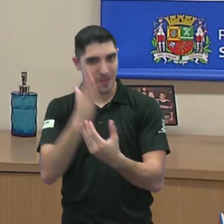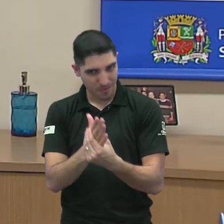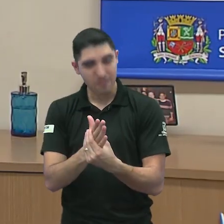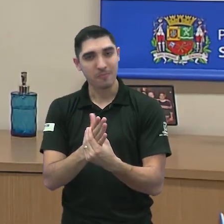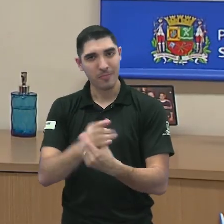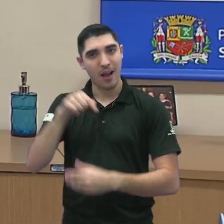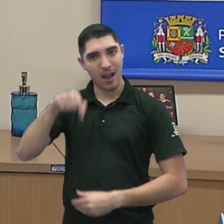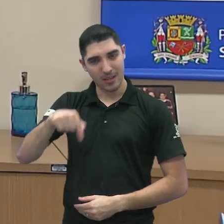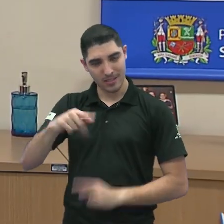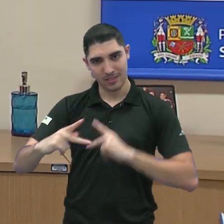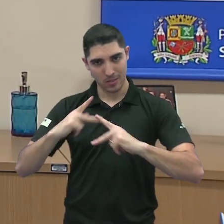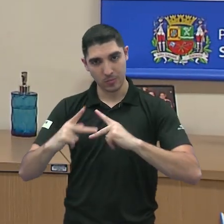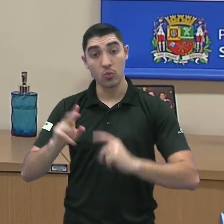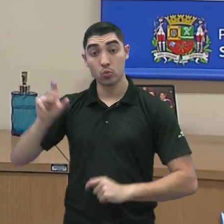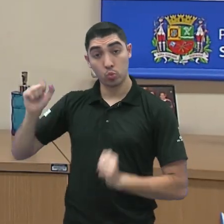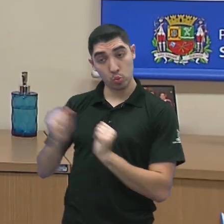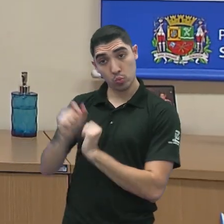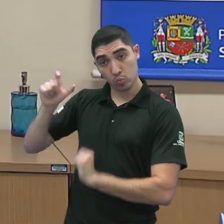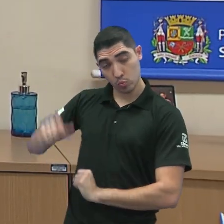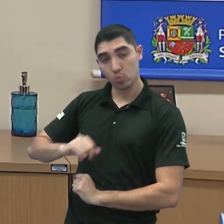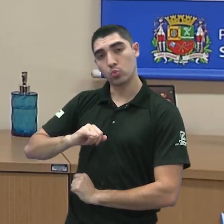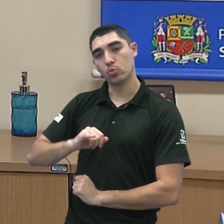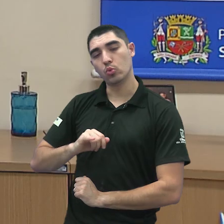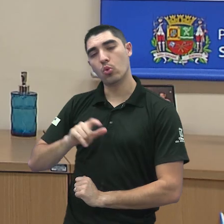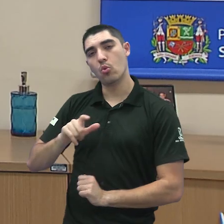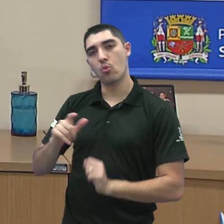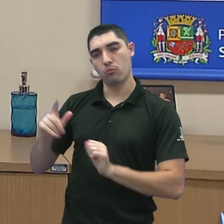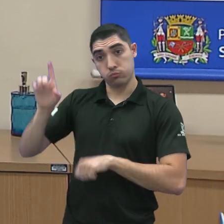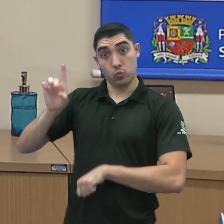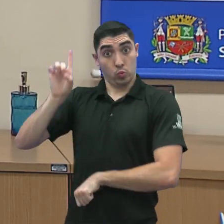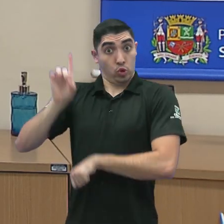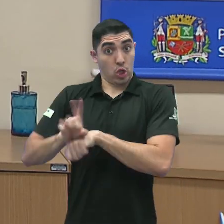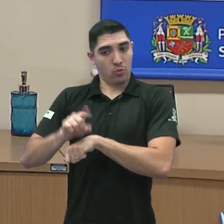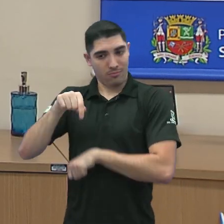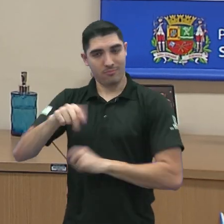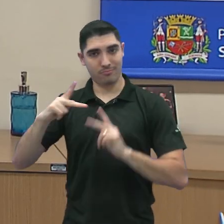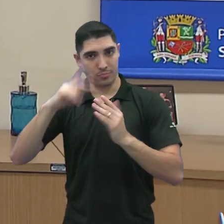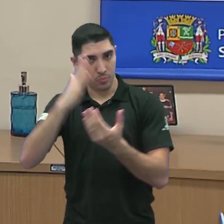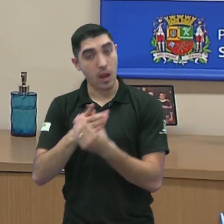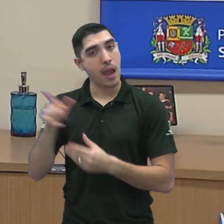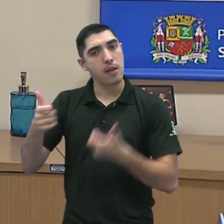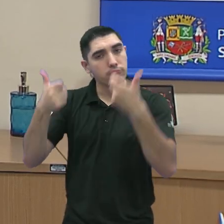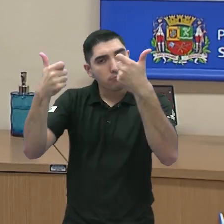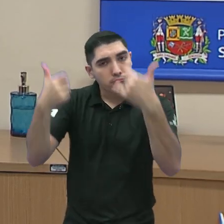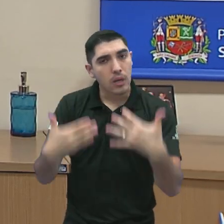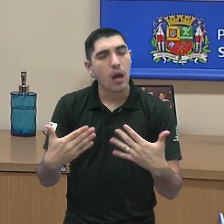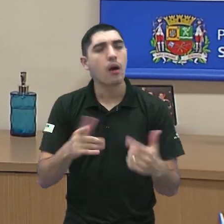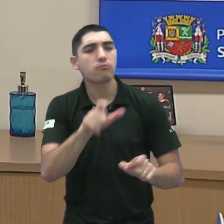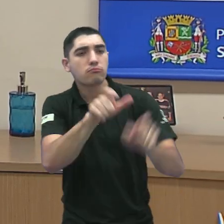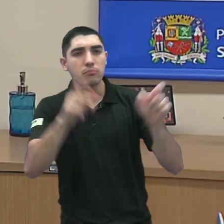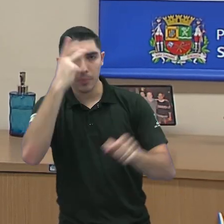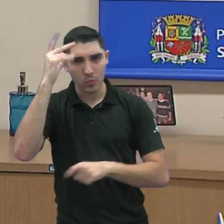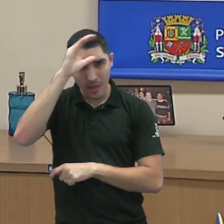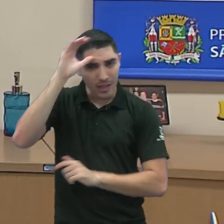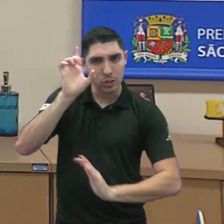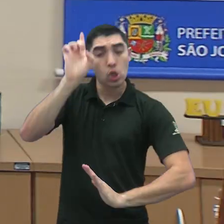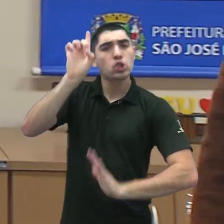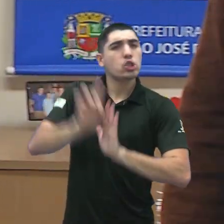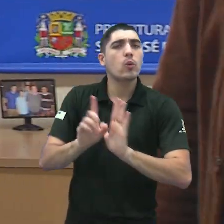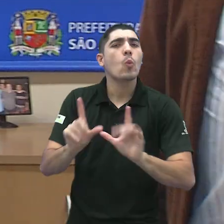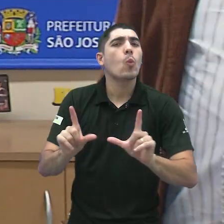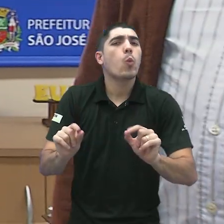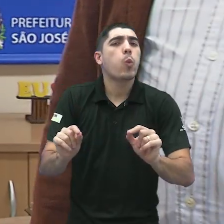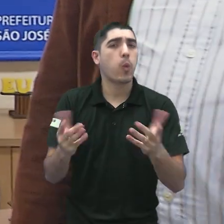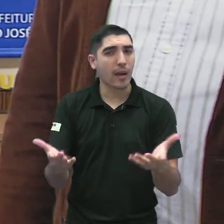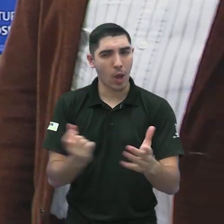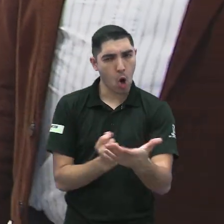com o diretor da unidade, Jorge José Saad, para falar um pouco do direito de compras nos consumidores nas compras online.